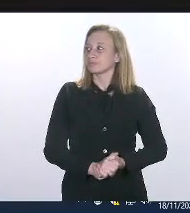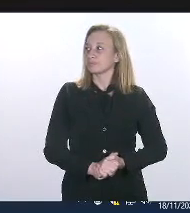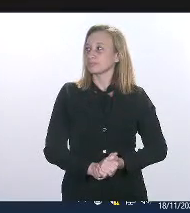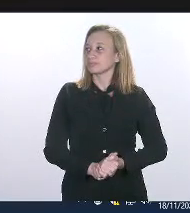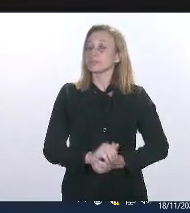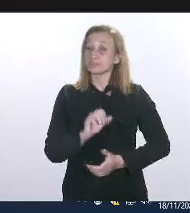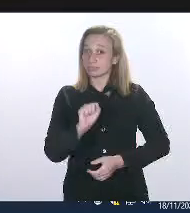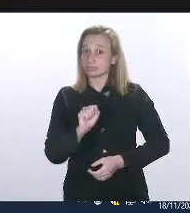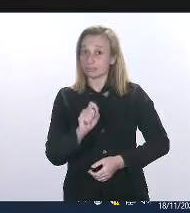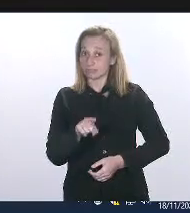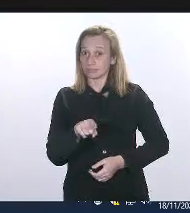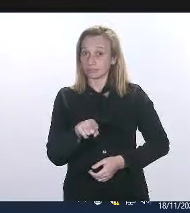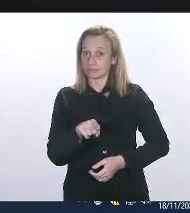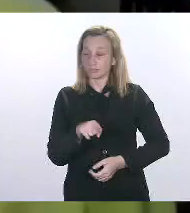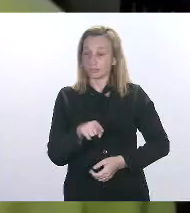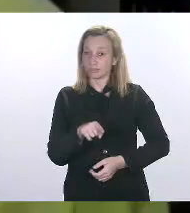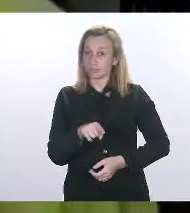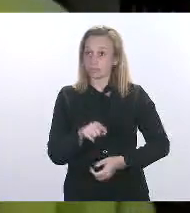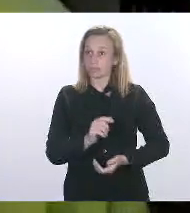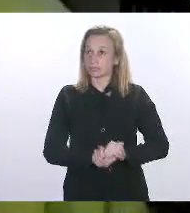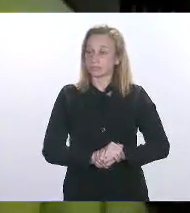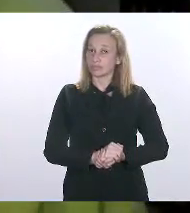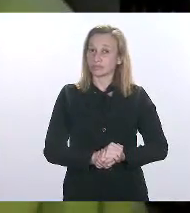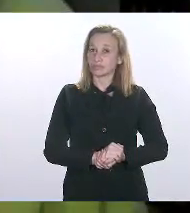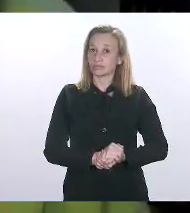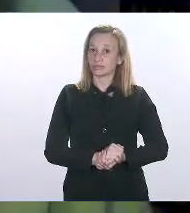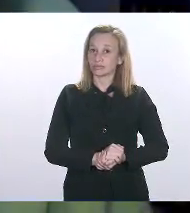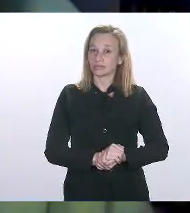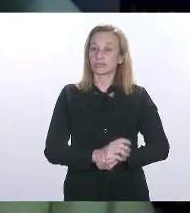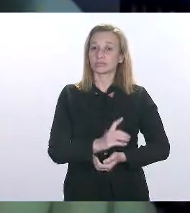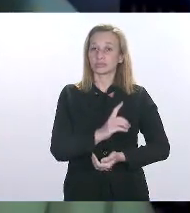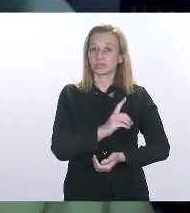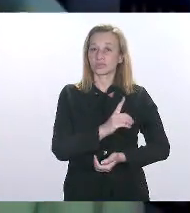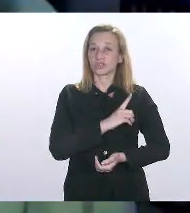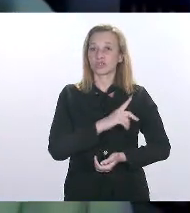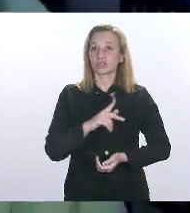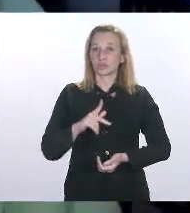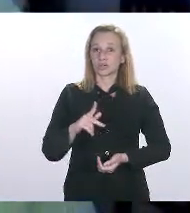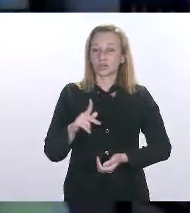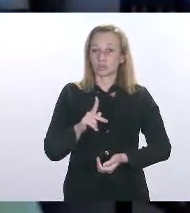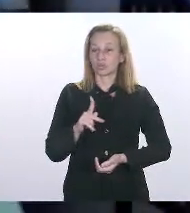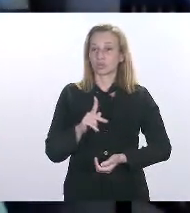Não é isso, Se bem não? que a parte de diligência era para a defensoria, que a Renata pediu.